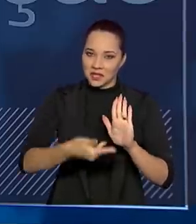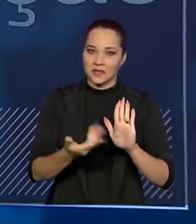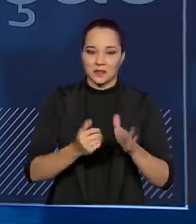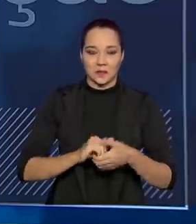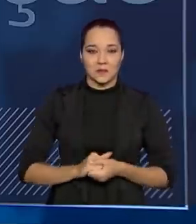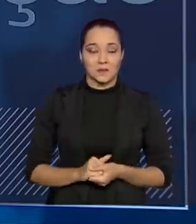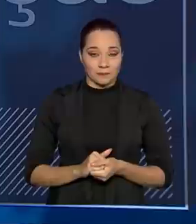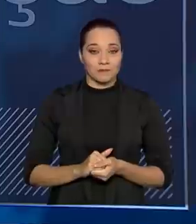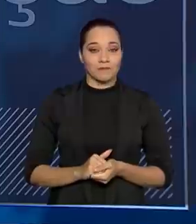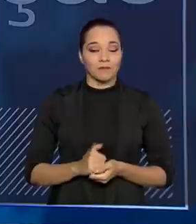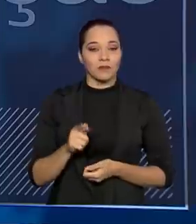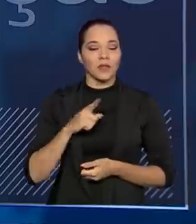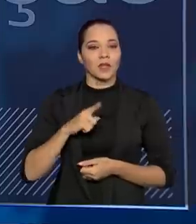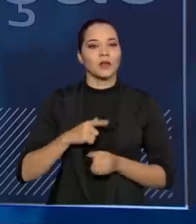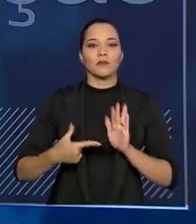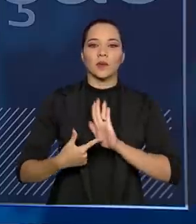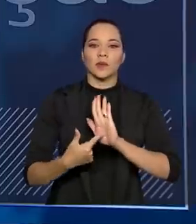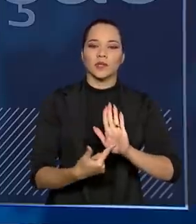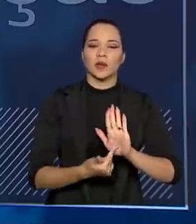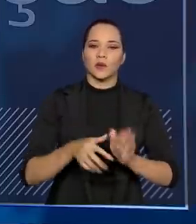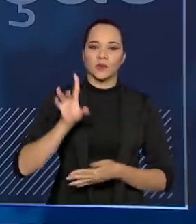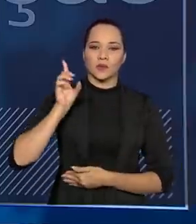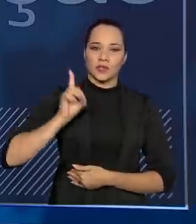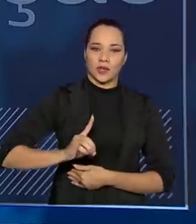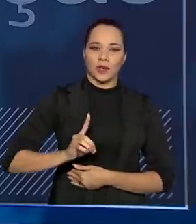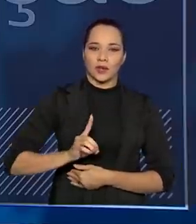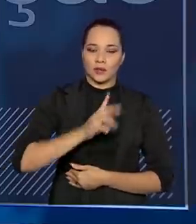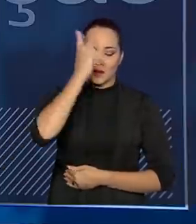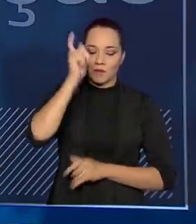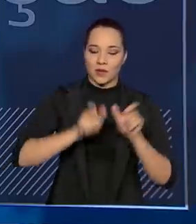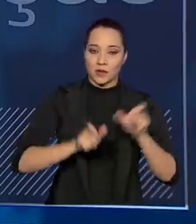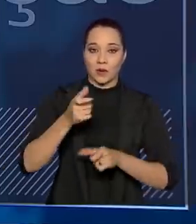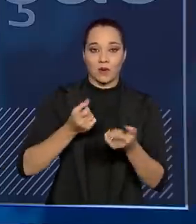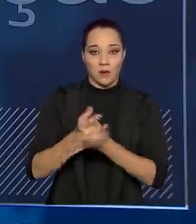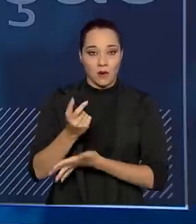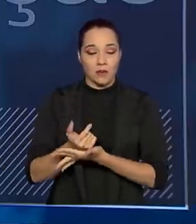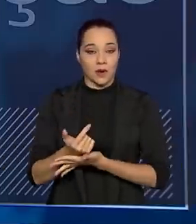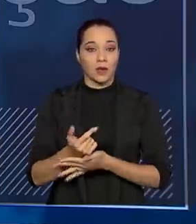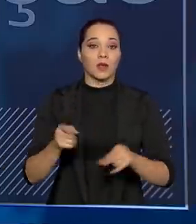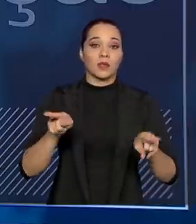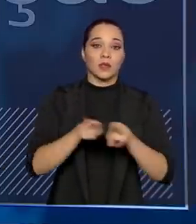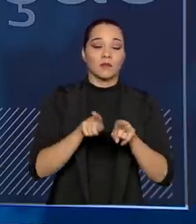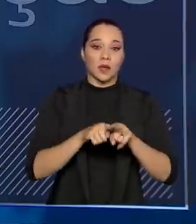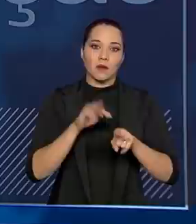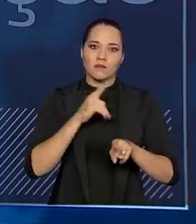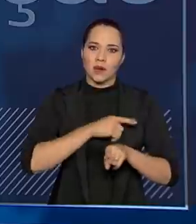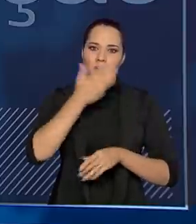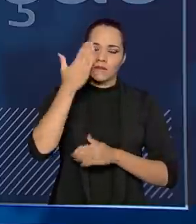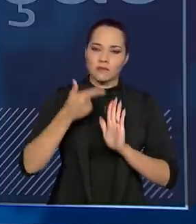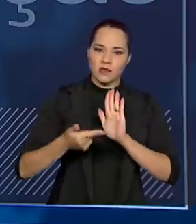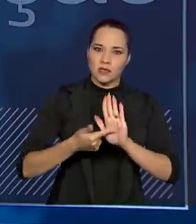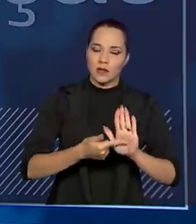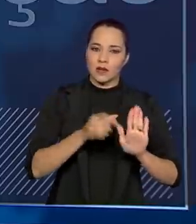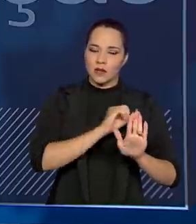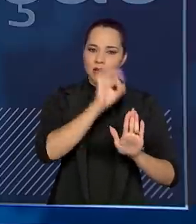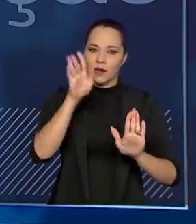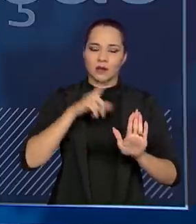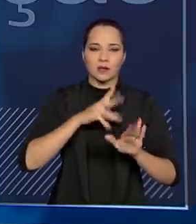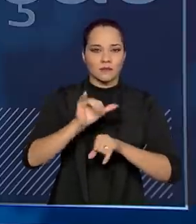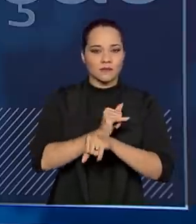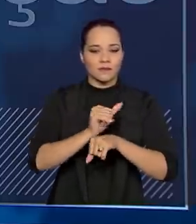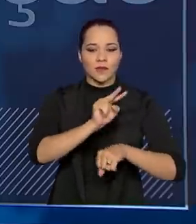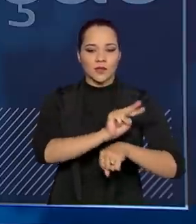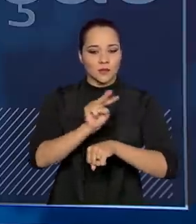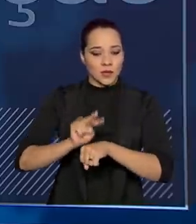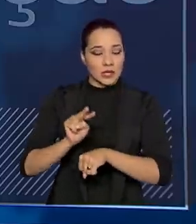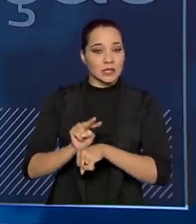para mostrar não só os direitos dos consumidores, mas também para evidenciar que temos mecanismos de proteção a